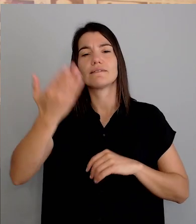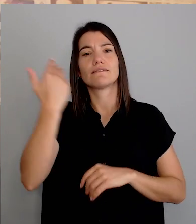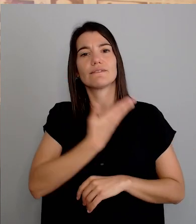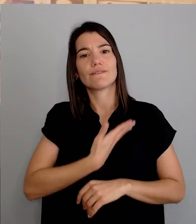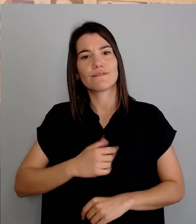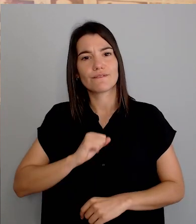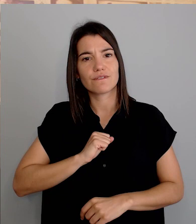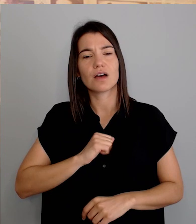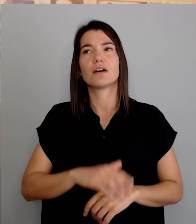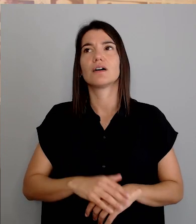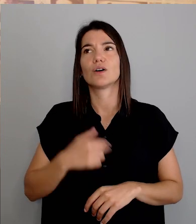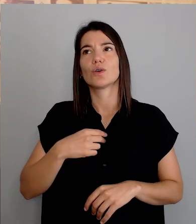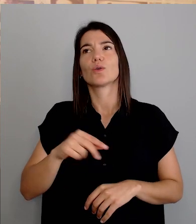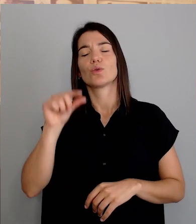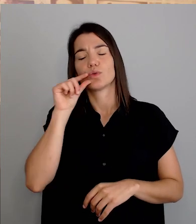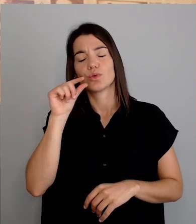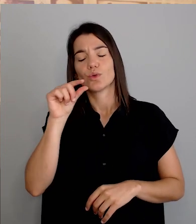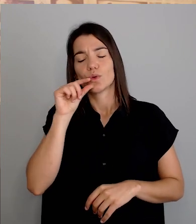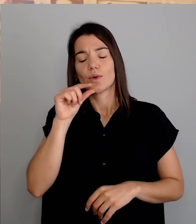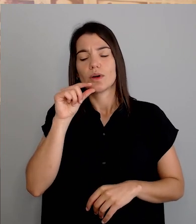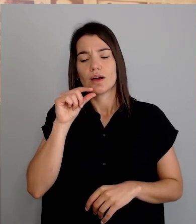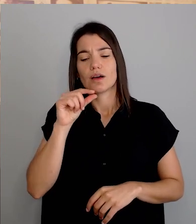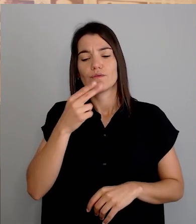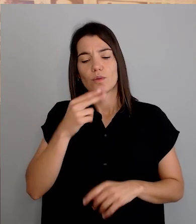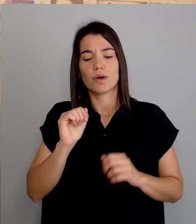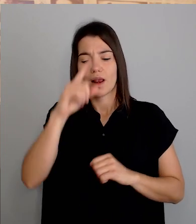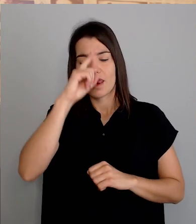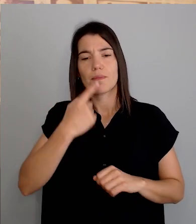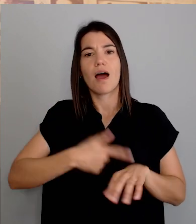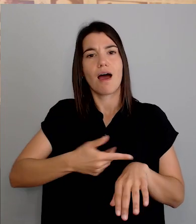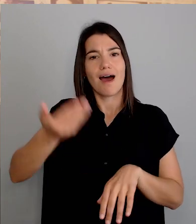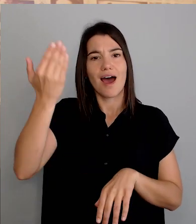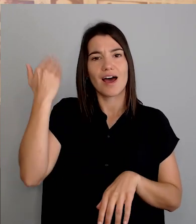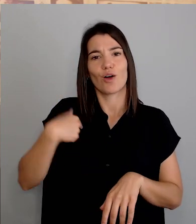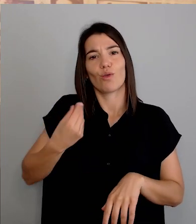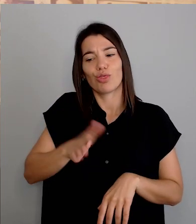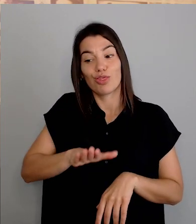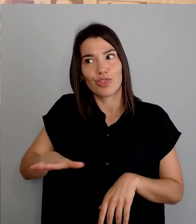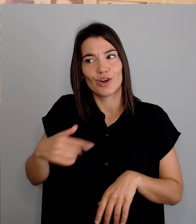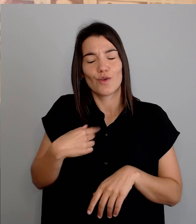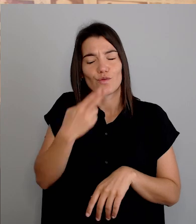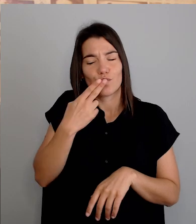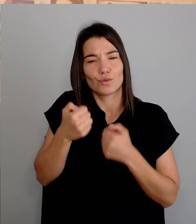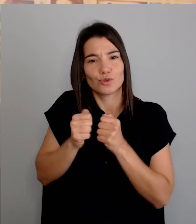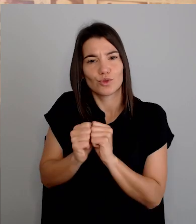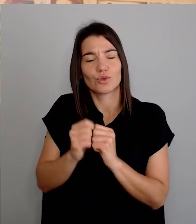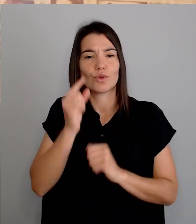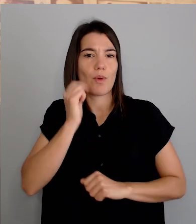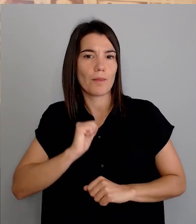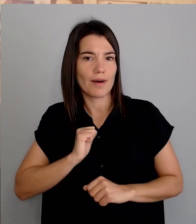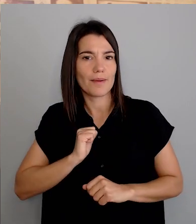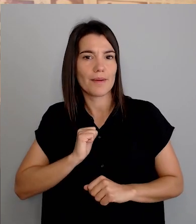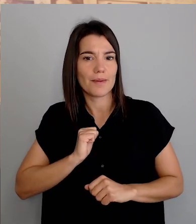passado, Fumo e ocorre uma lembrança Todo esse tempo que lá vai, Quando fumar vem da criança às escondidas do